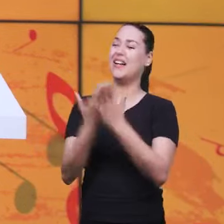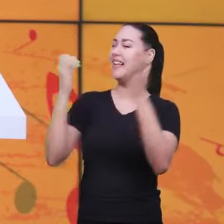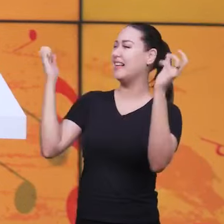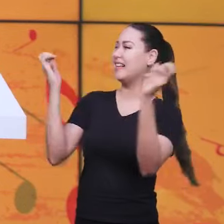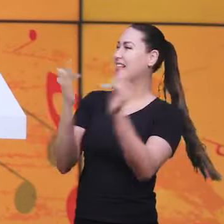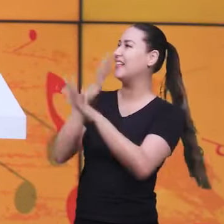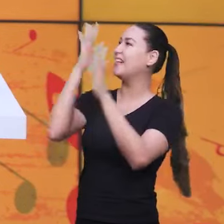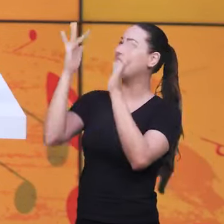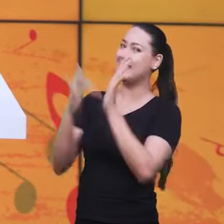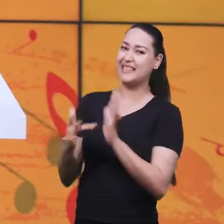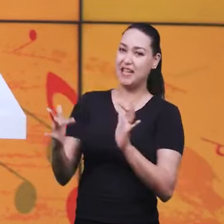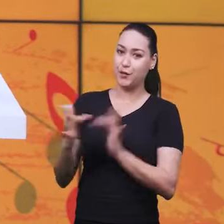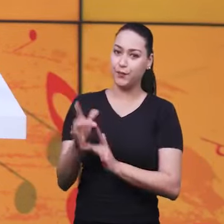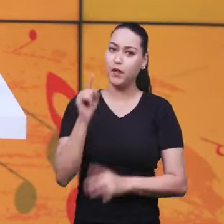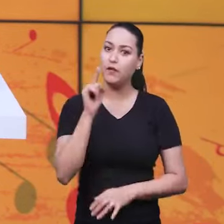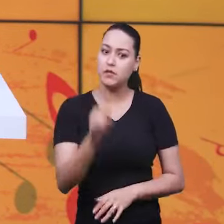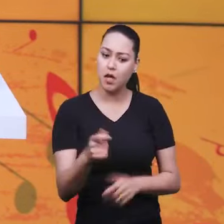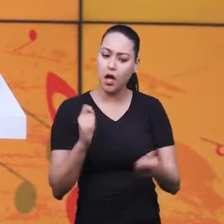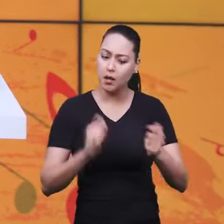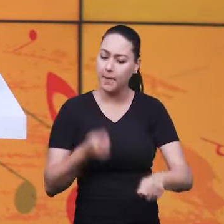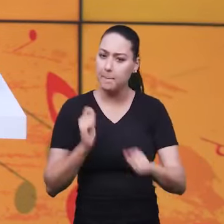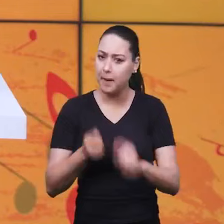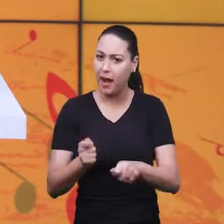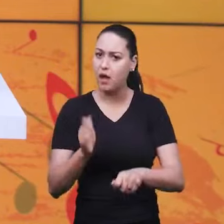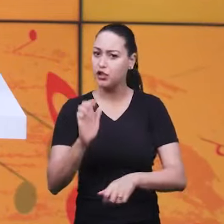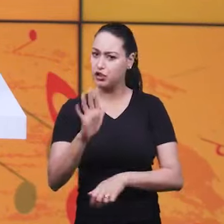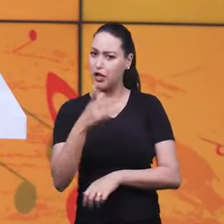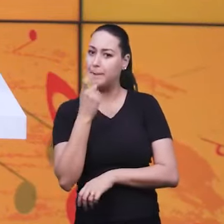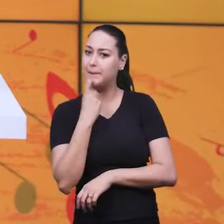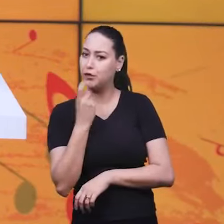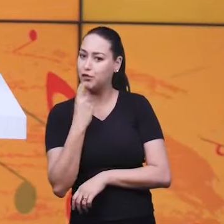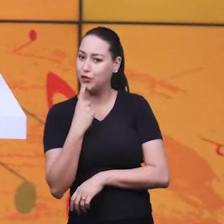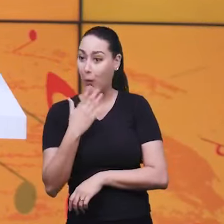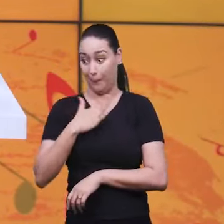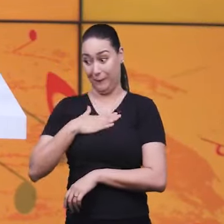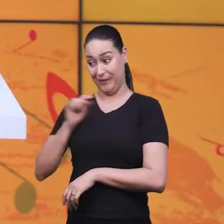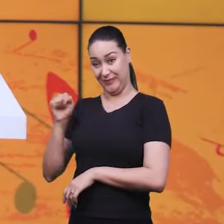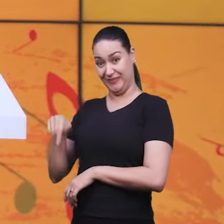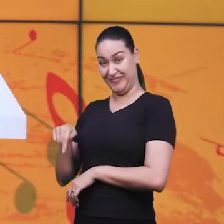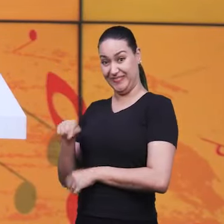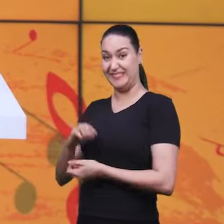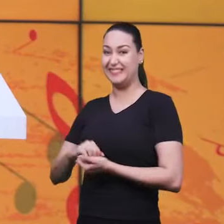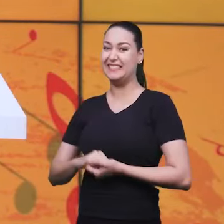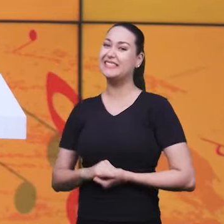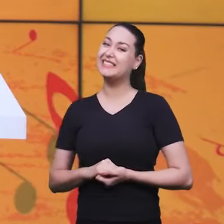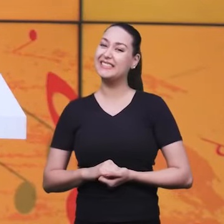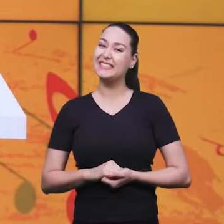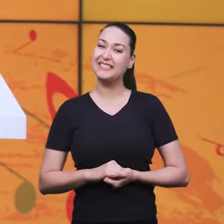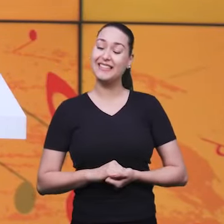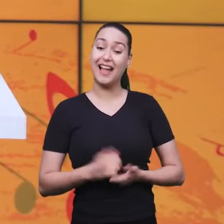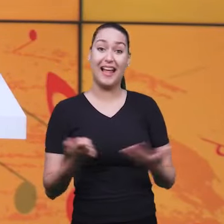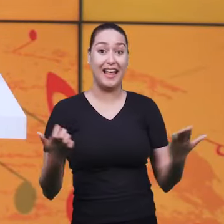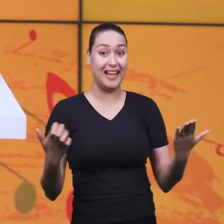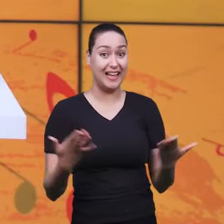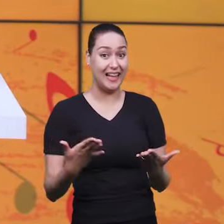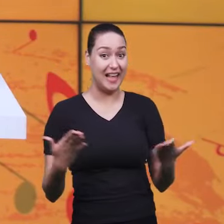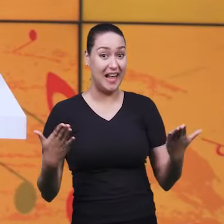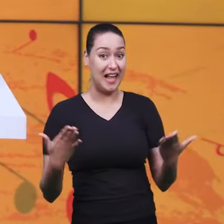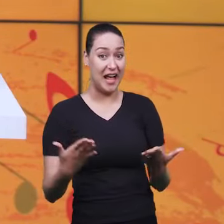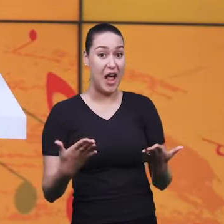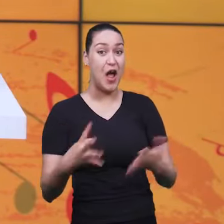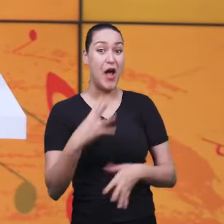Glória a Jesus! Seu tambor já está aí pertinho? O meu está aqui. E agora nós vamos